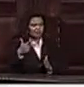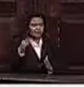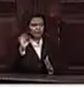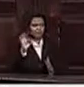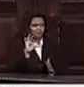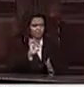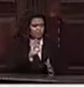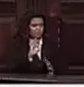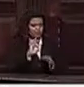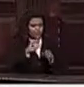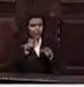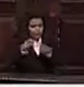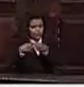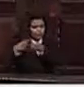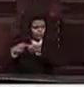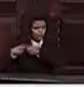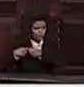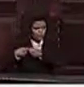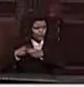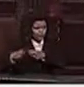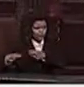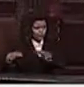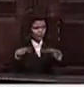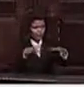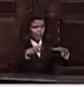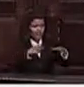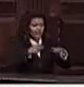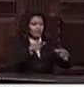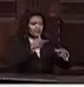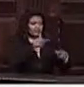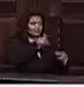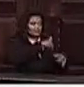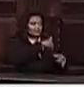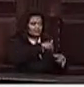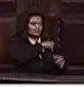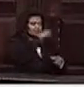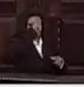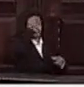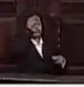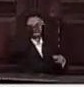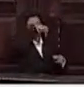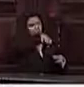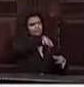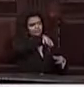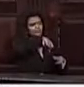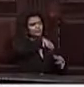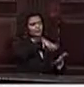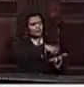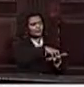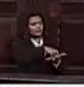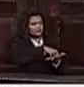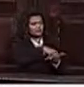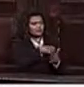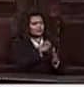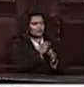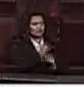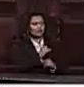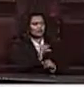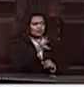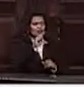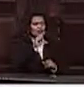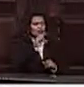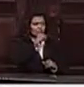capital. Portanto, nós não temos que discutir que há uma migração, seja para a Baixada Fluminense,